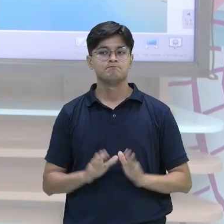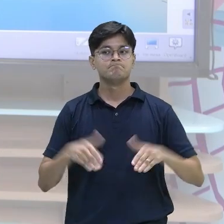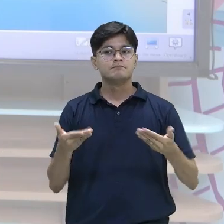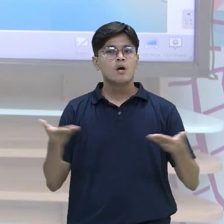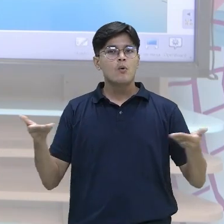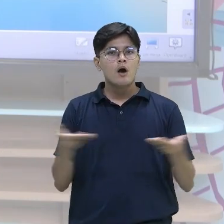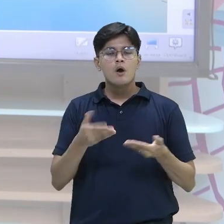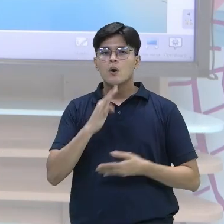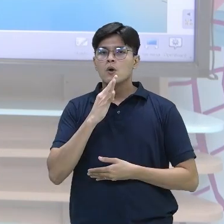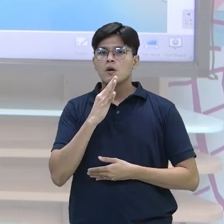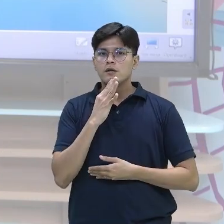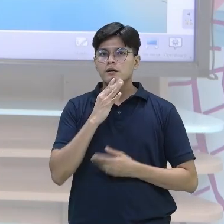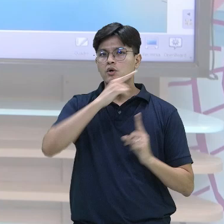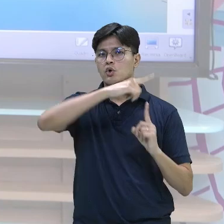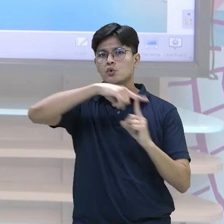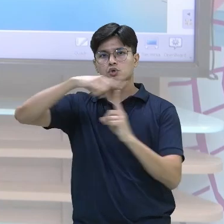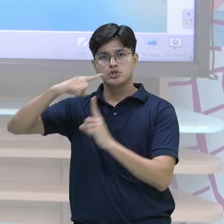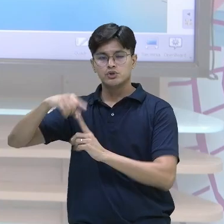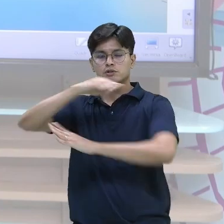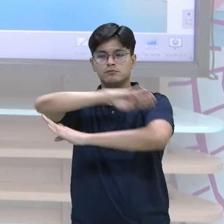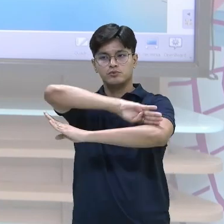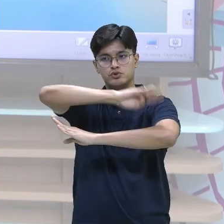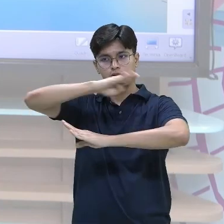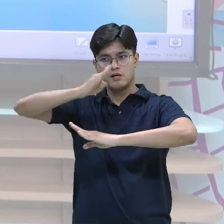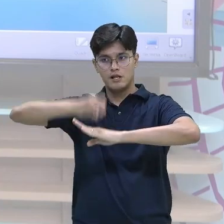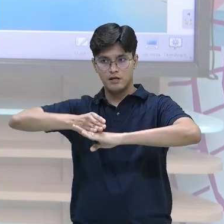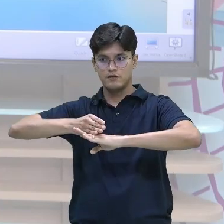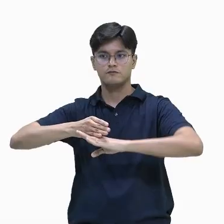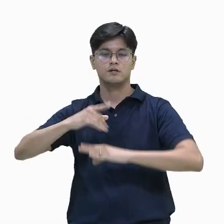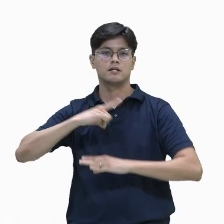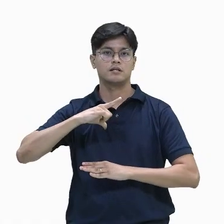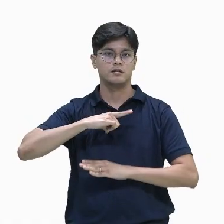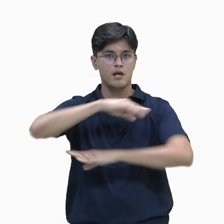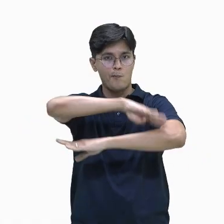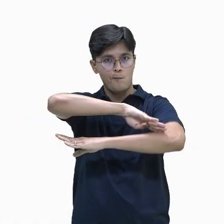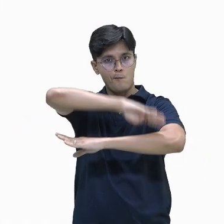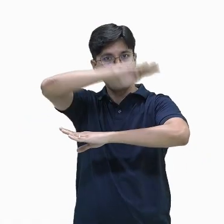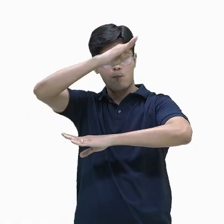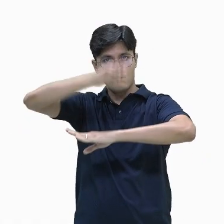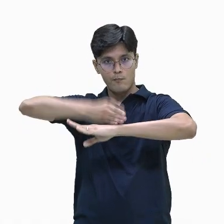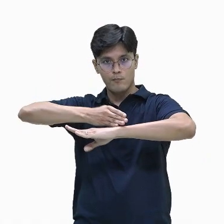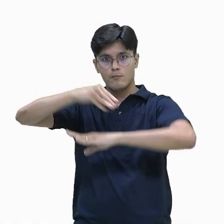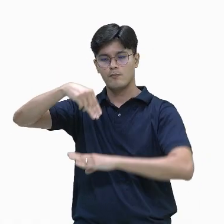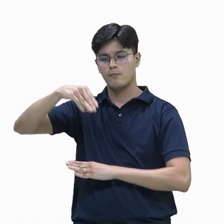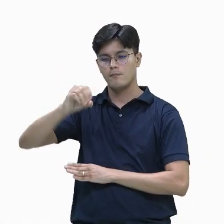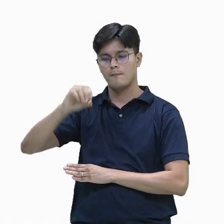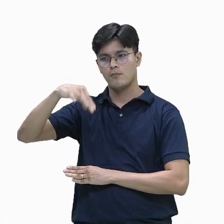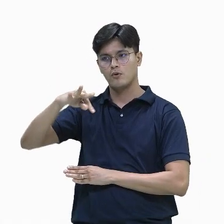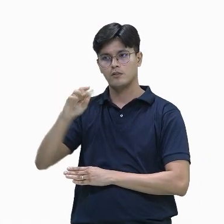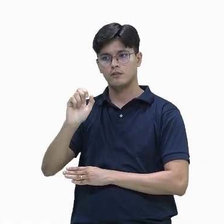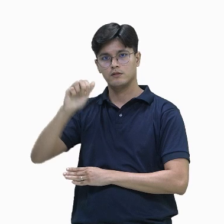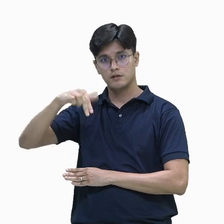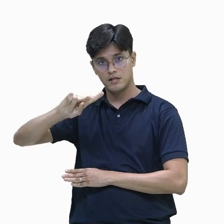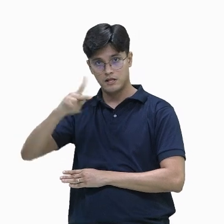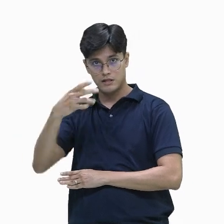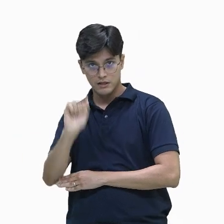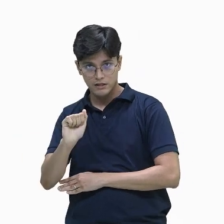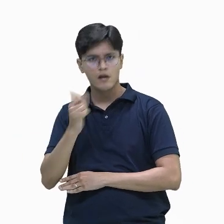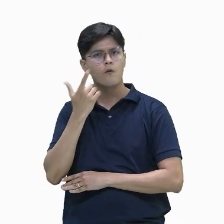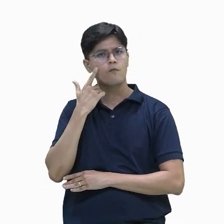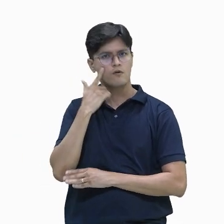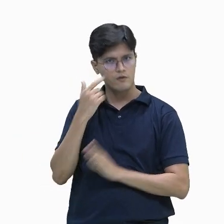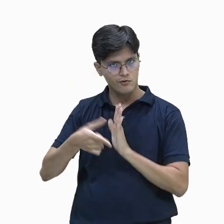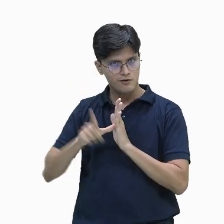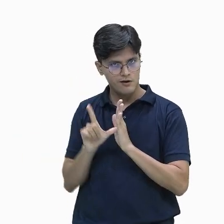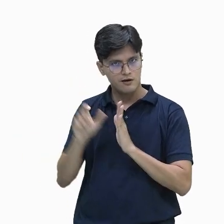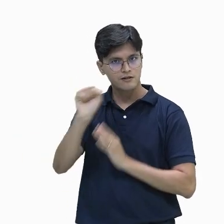as formas do relevo. Aí nós temos as montanhas, que foi aquela forma que a gente viu lá inicialmente na